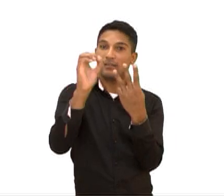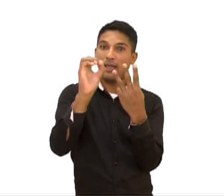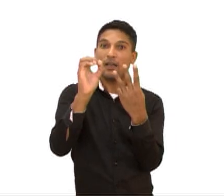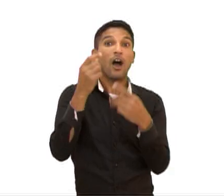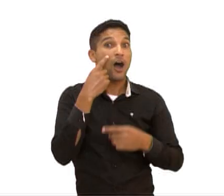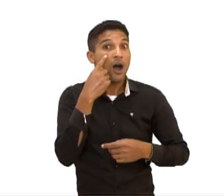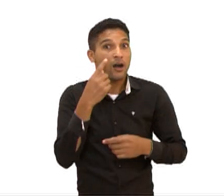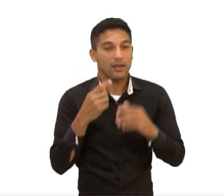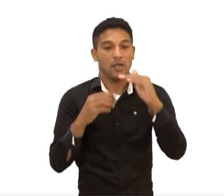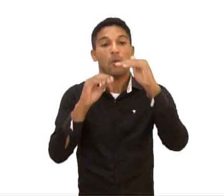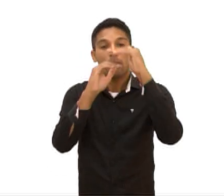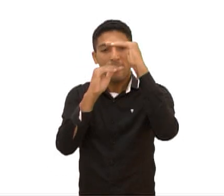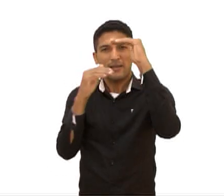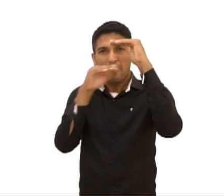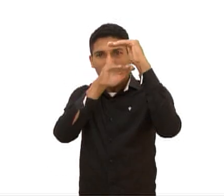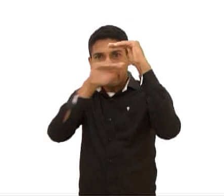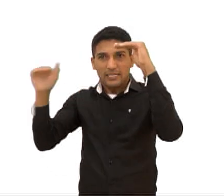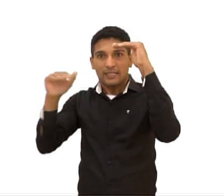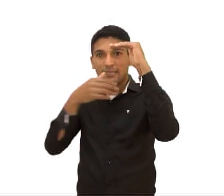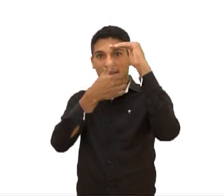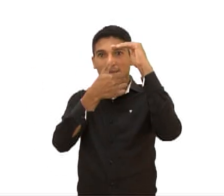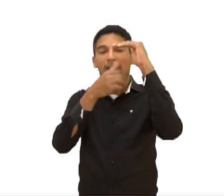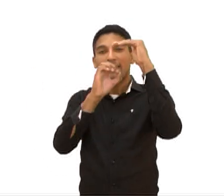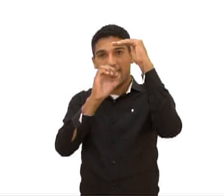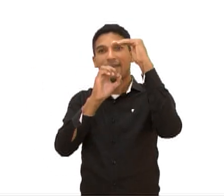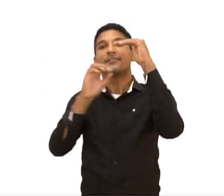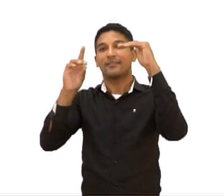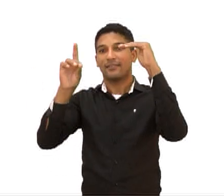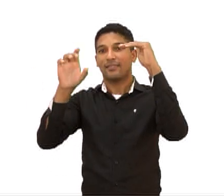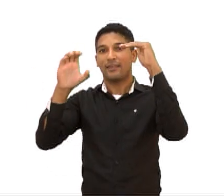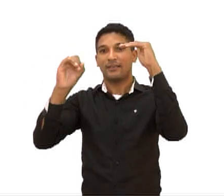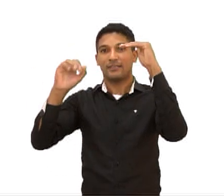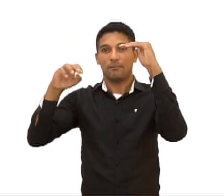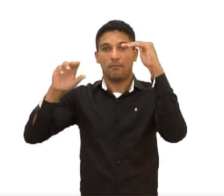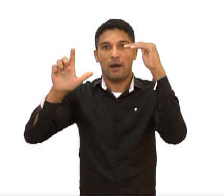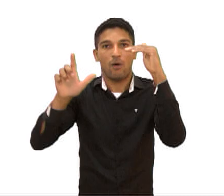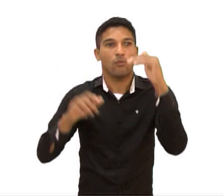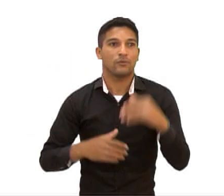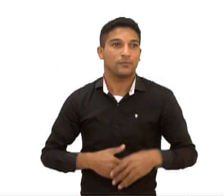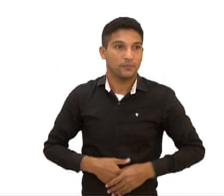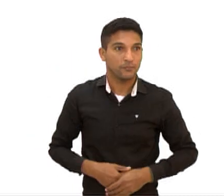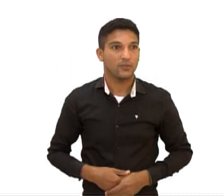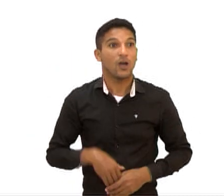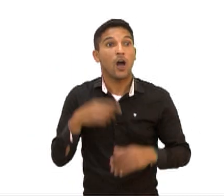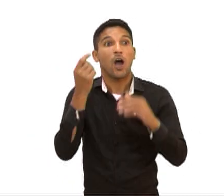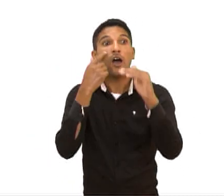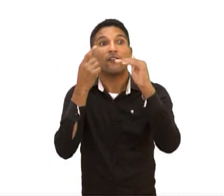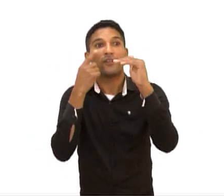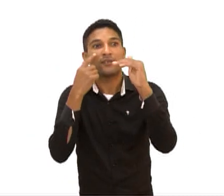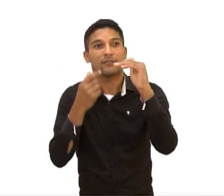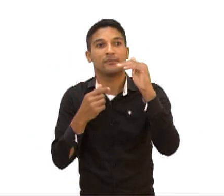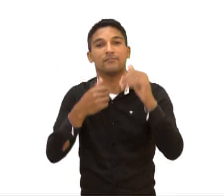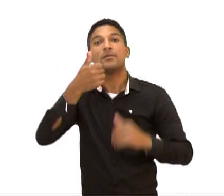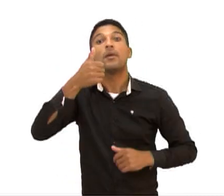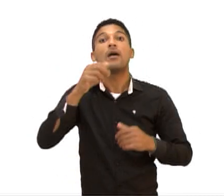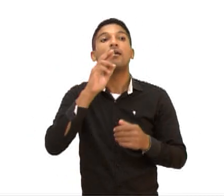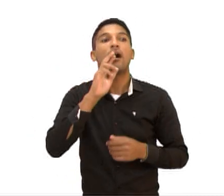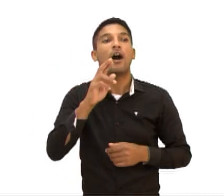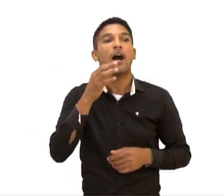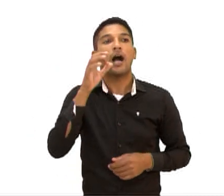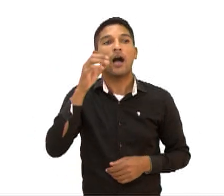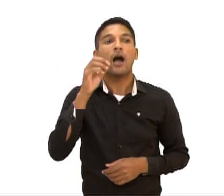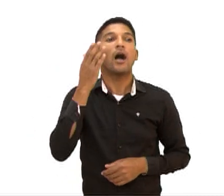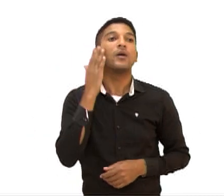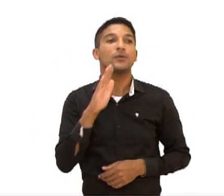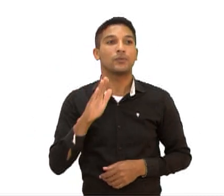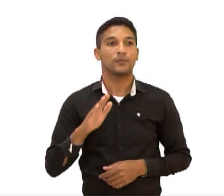são? A professora circulou aqui em azul para vocês. Olhem a primeira, 11 décimos, que é a que estava um pouquinho mais fácil, né? Olha a